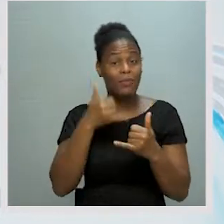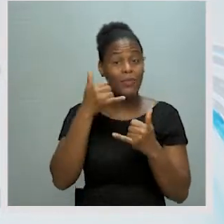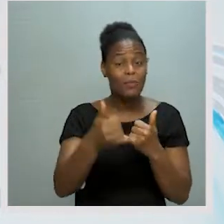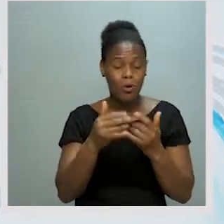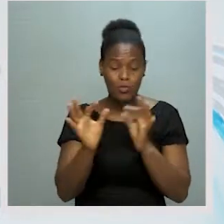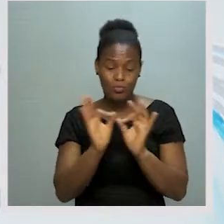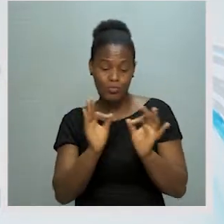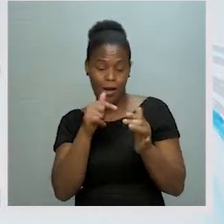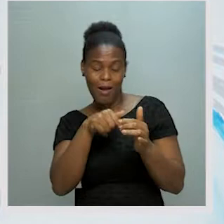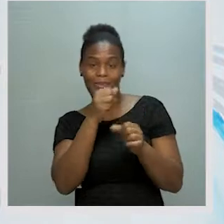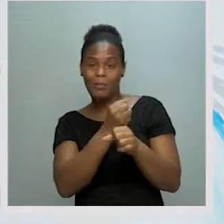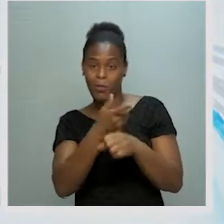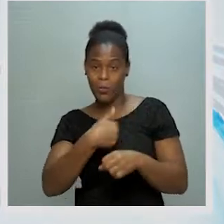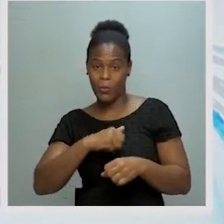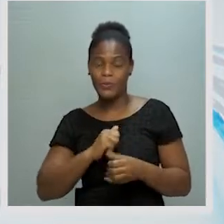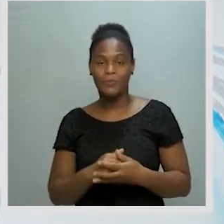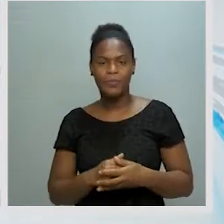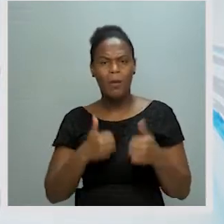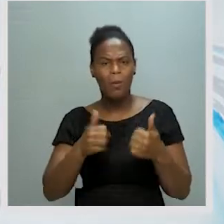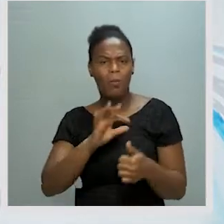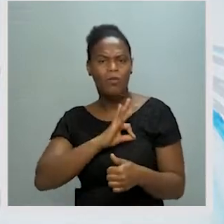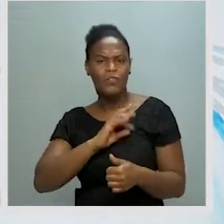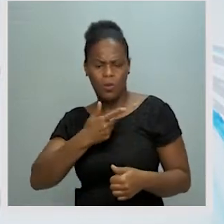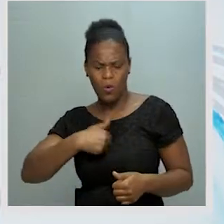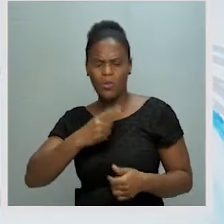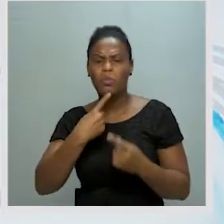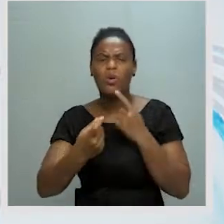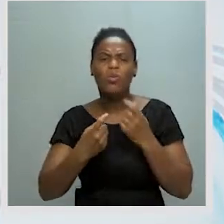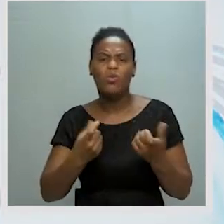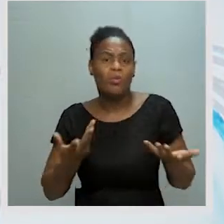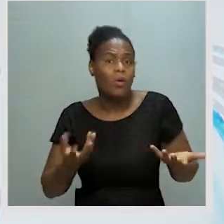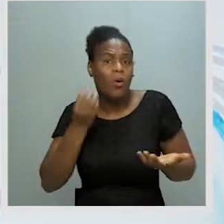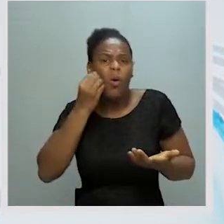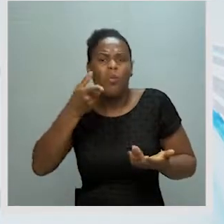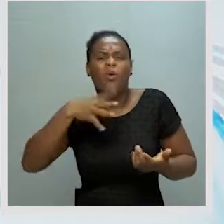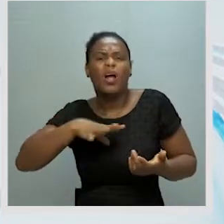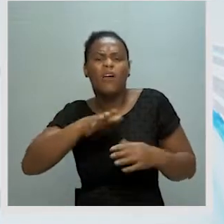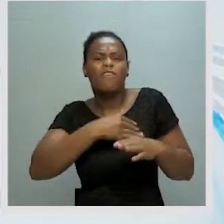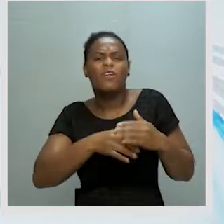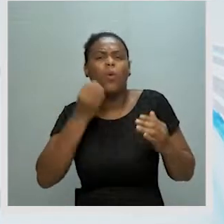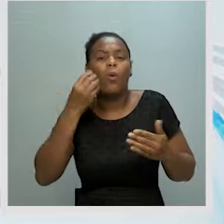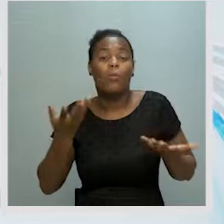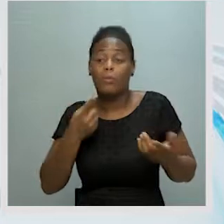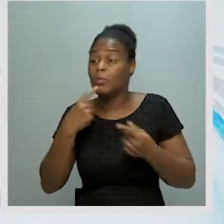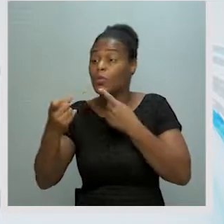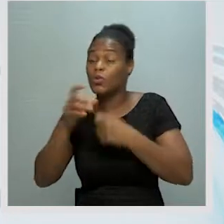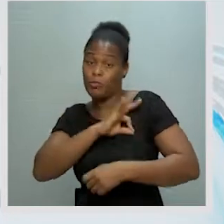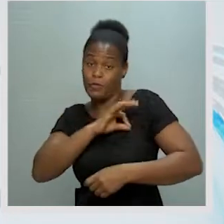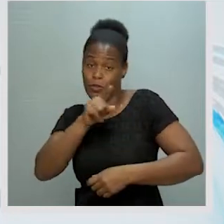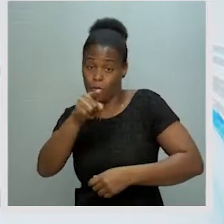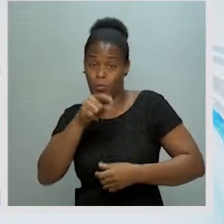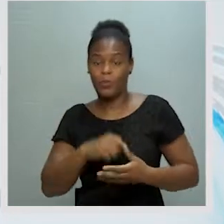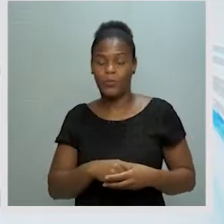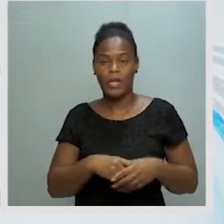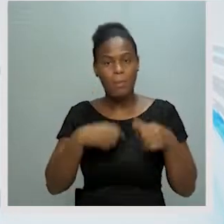usar no nosso trabalho. É bom perguntarem aos vossos professores como desejam que estes sejam feitos. É bom, quando nós